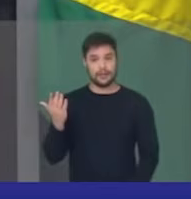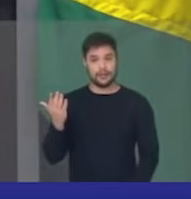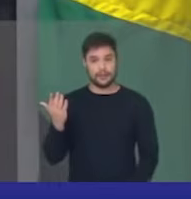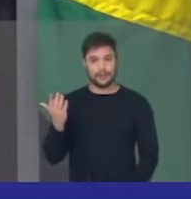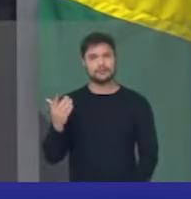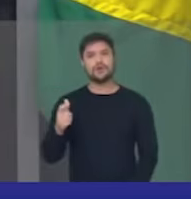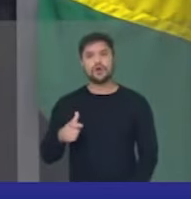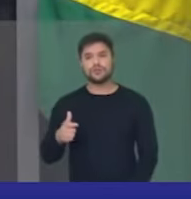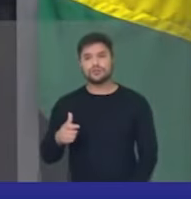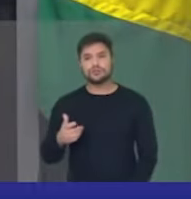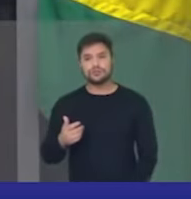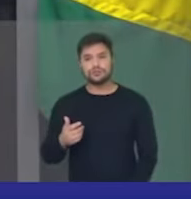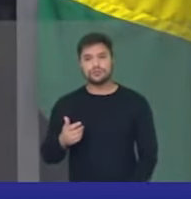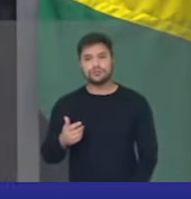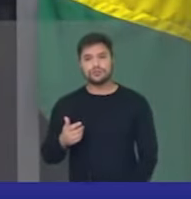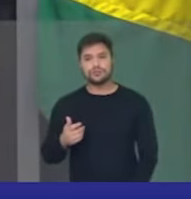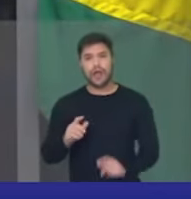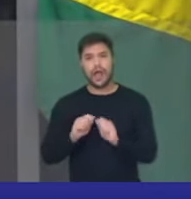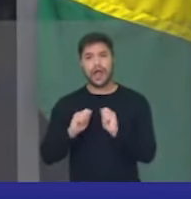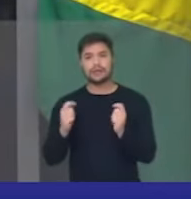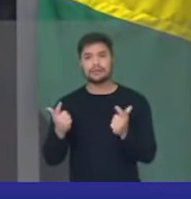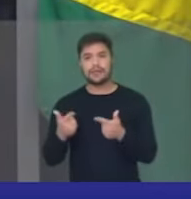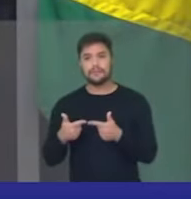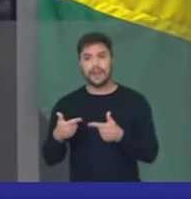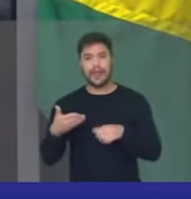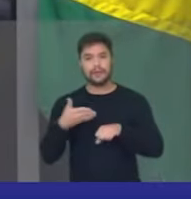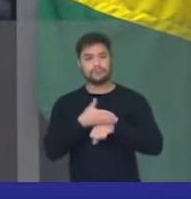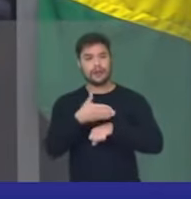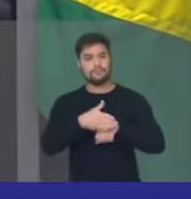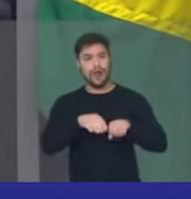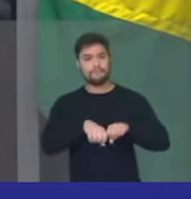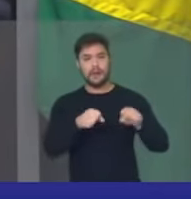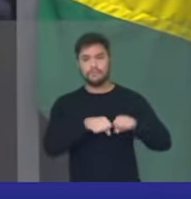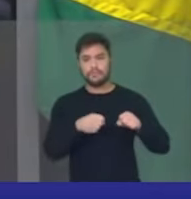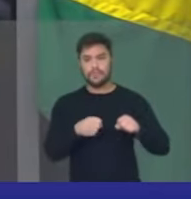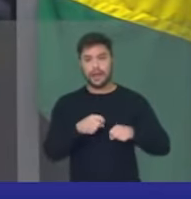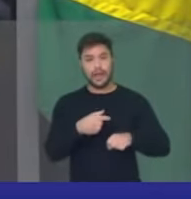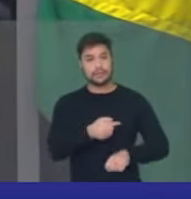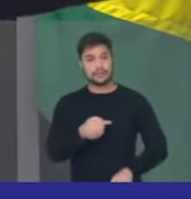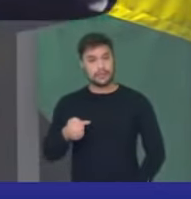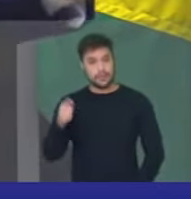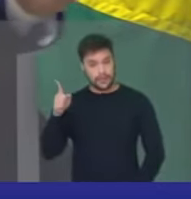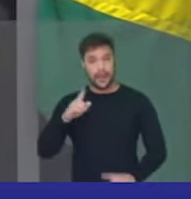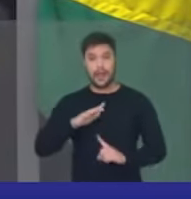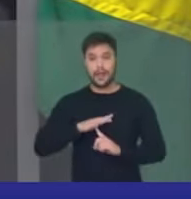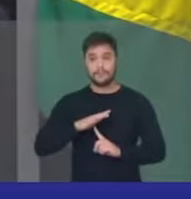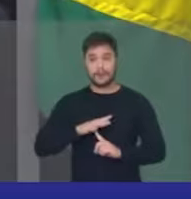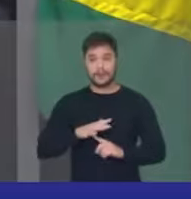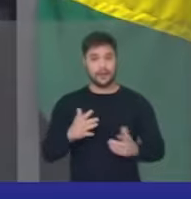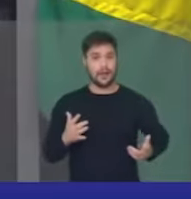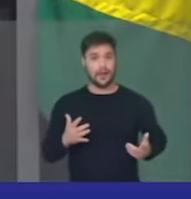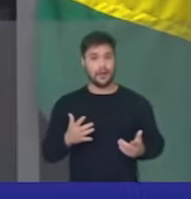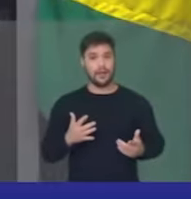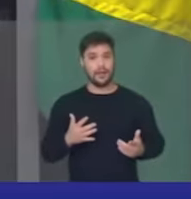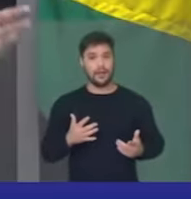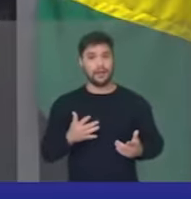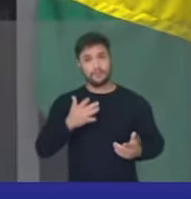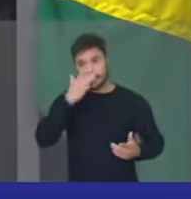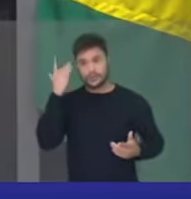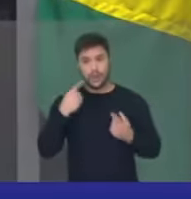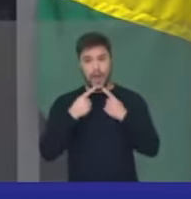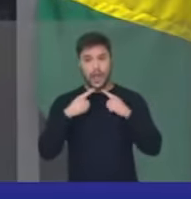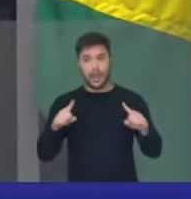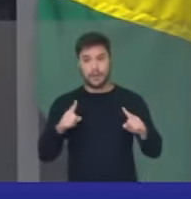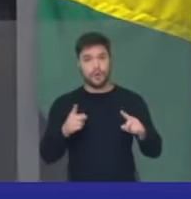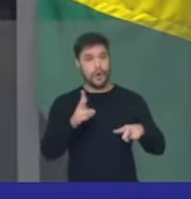mesmo a assembleia foi invadida né Essa essa semana no Paraná e não houve um pio de ninguém para prender essas